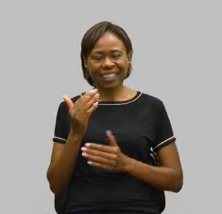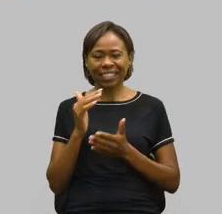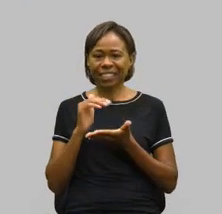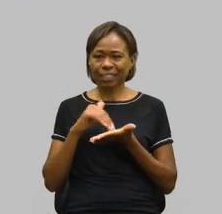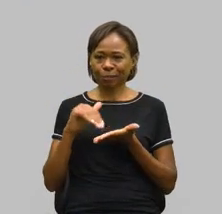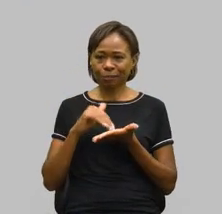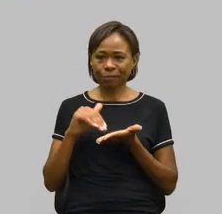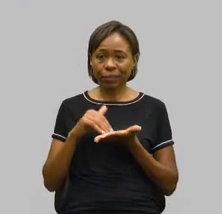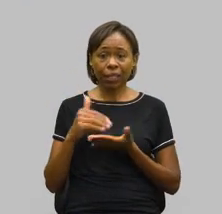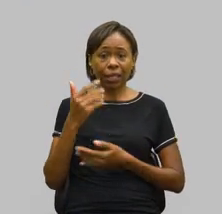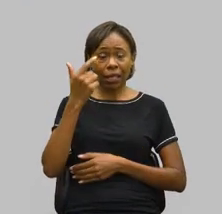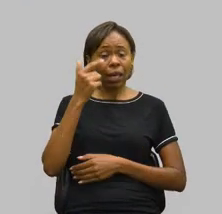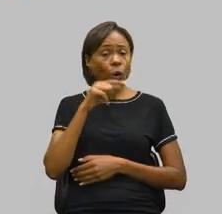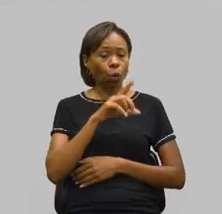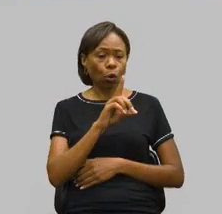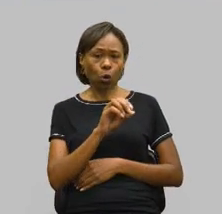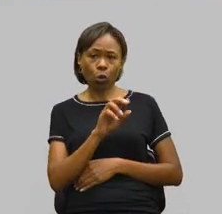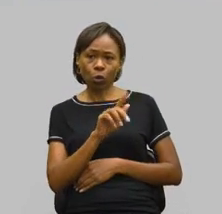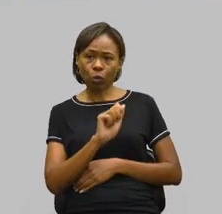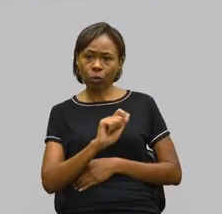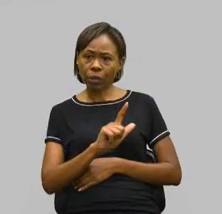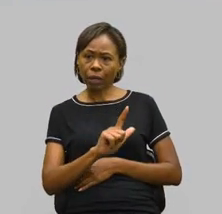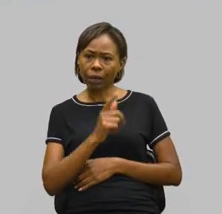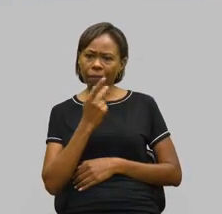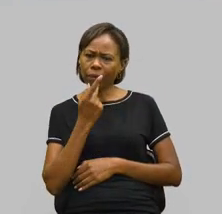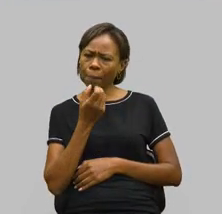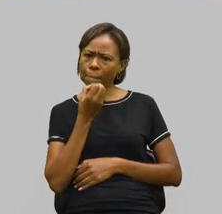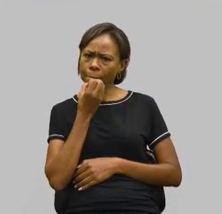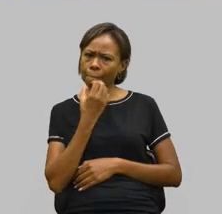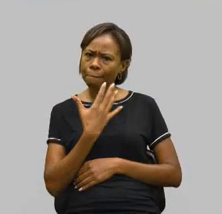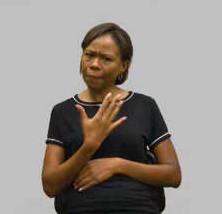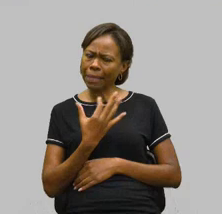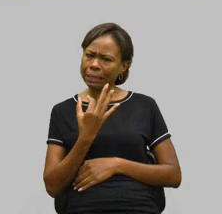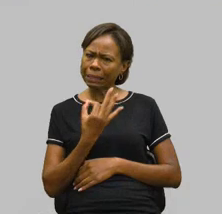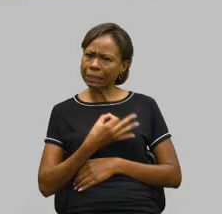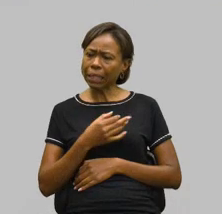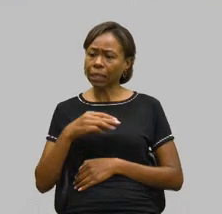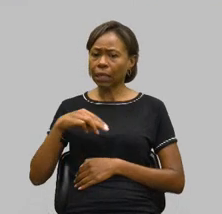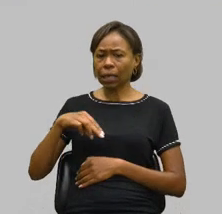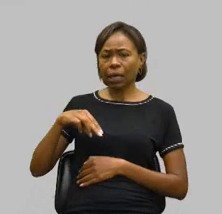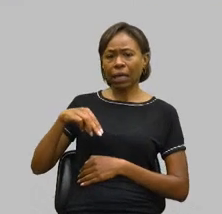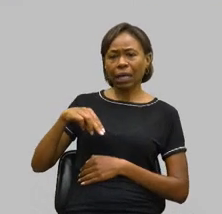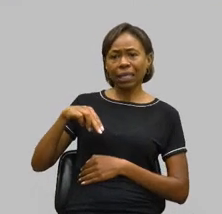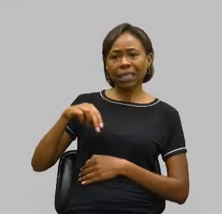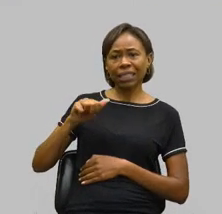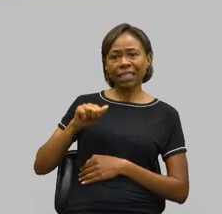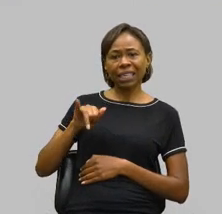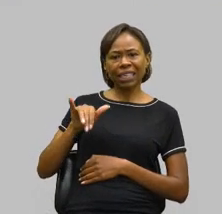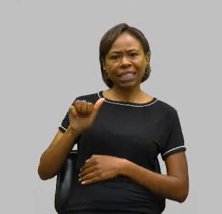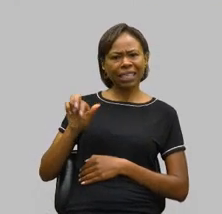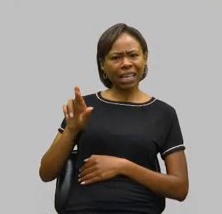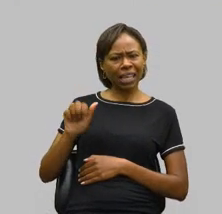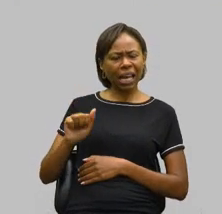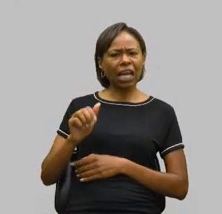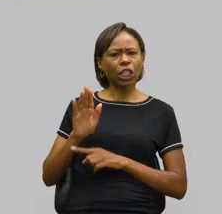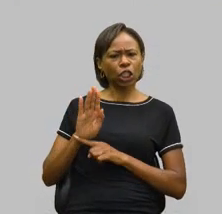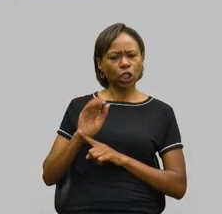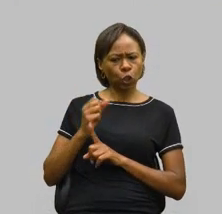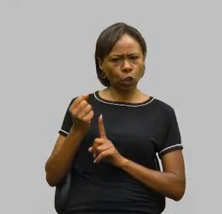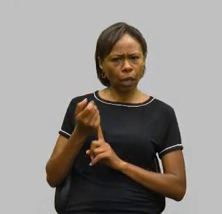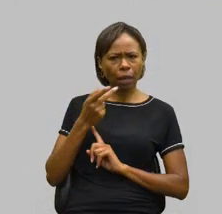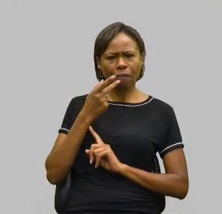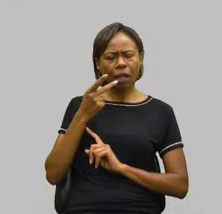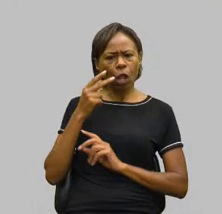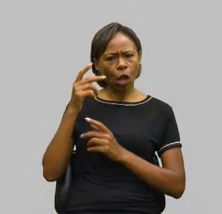o dorgal falou tão bem e falou tudo a naara com propriedade falando da Assistência Social também o Enis